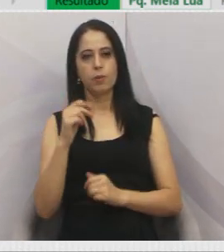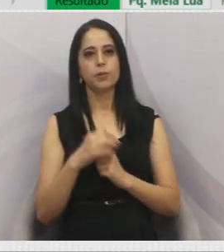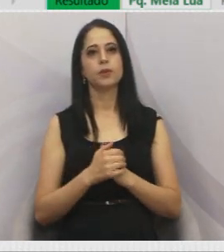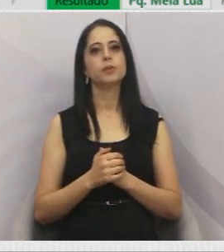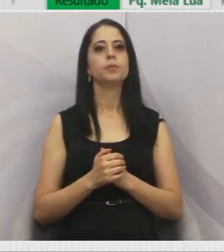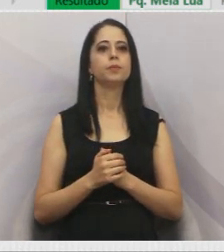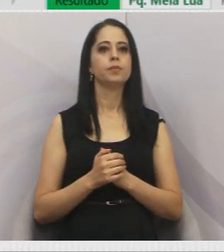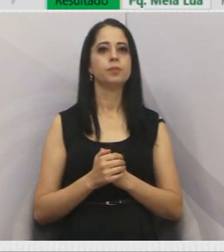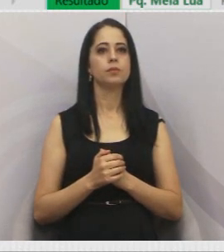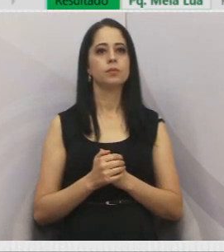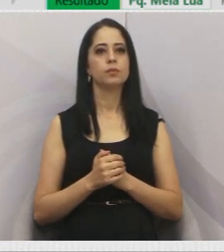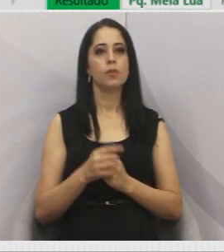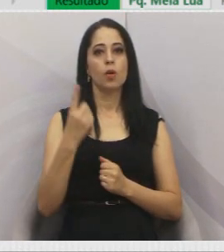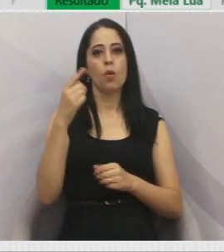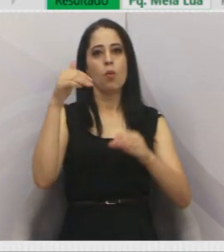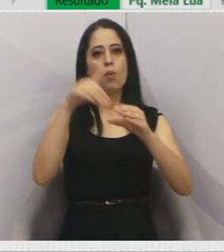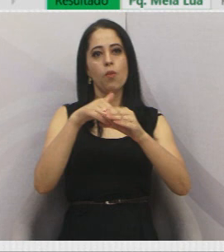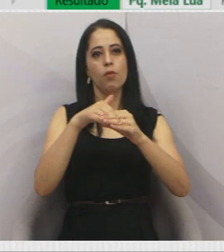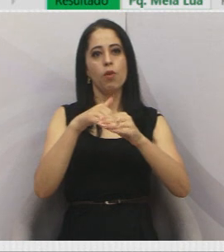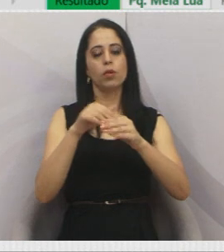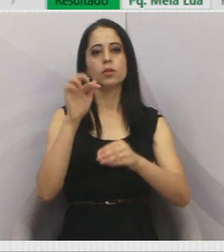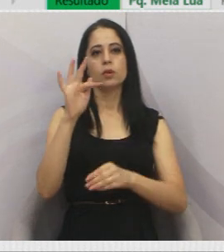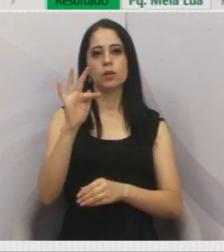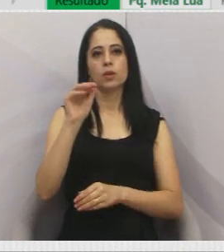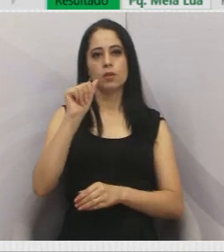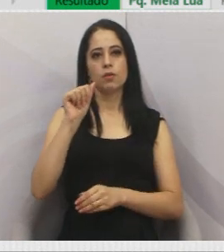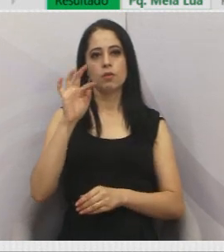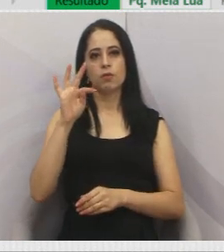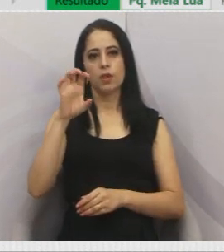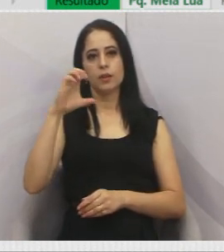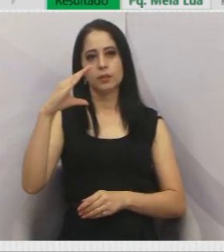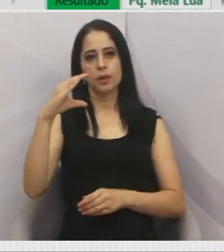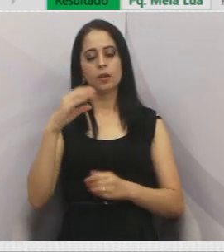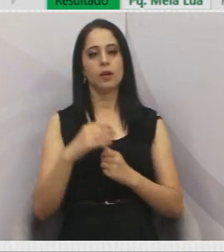Segmento entidades acadêmicas, um voto faculdade FATEC Jacareí.